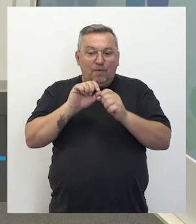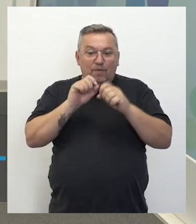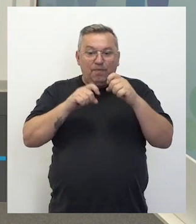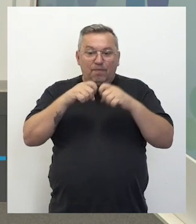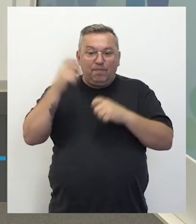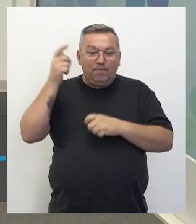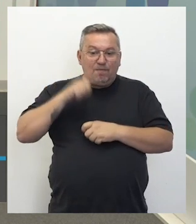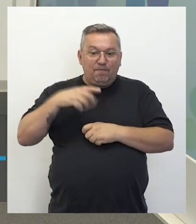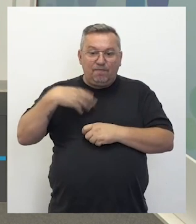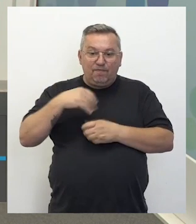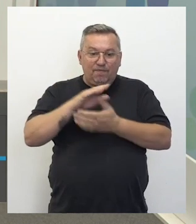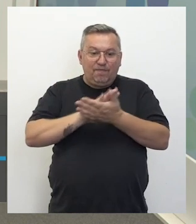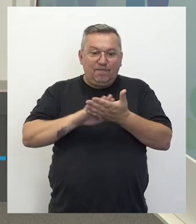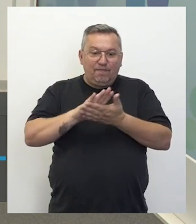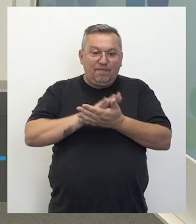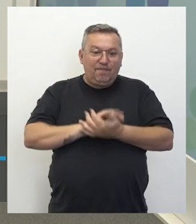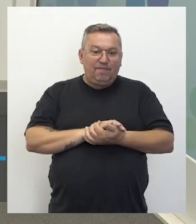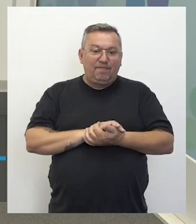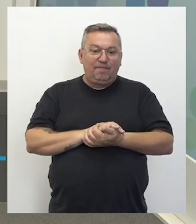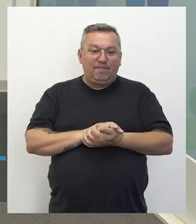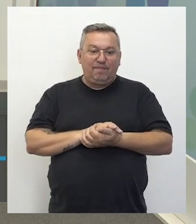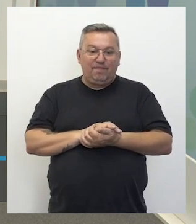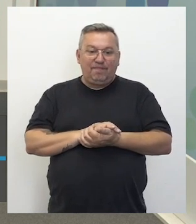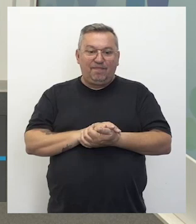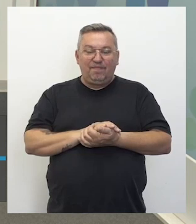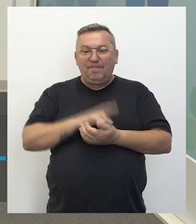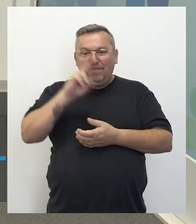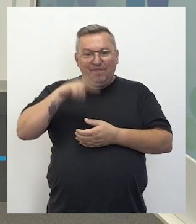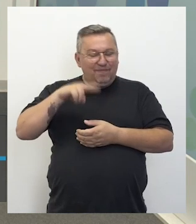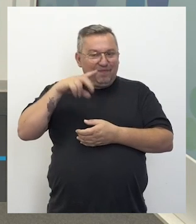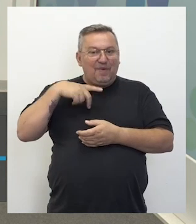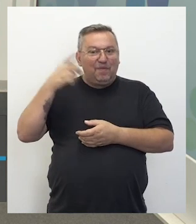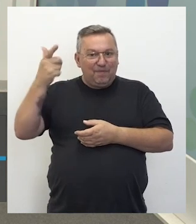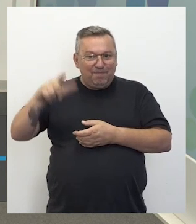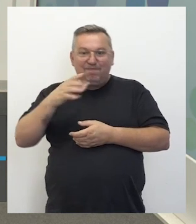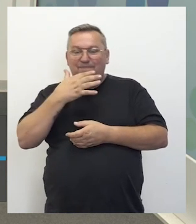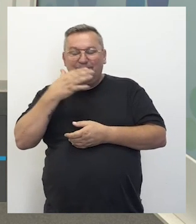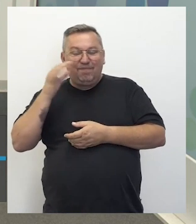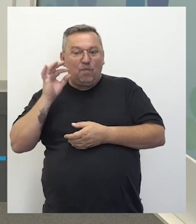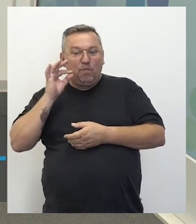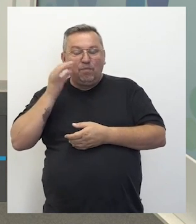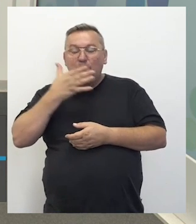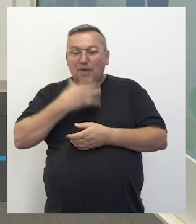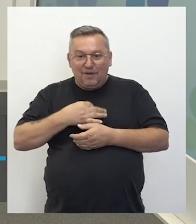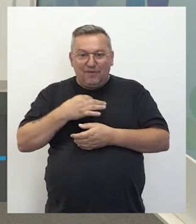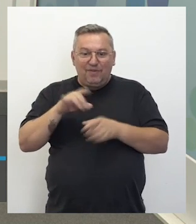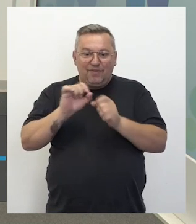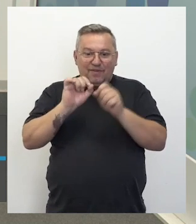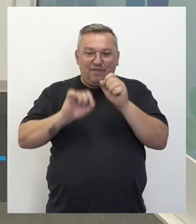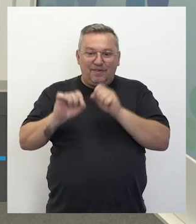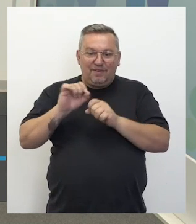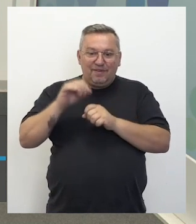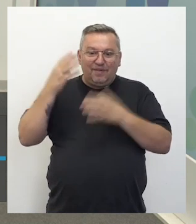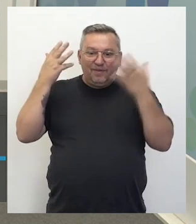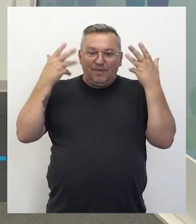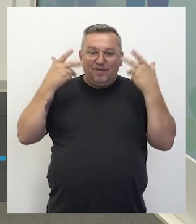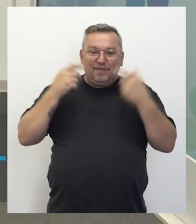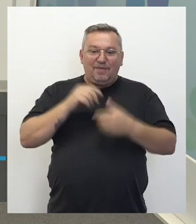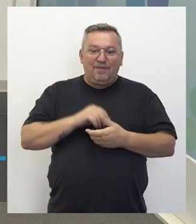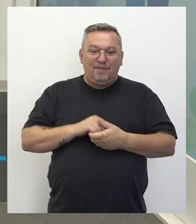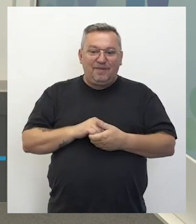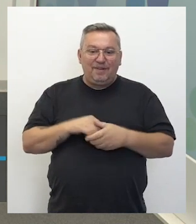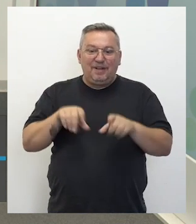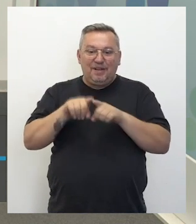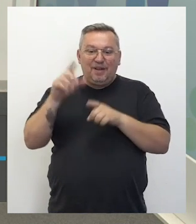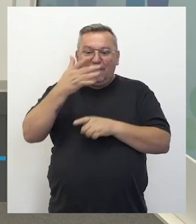você nunca que vai ter filhotinhos. Se não botar para cruzar, não bota o ovo. Tá vendo? Tá A gente bom? tem que fazer igual o nosso bichinho de estimação.